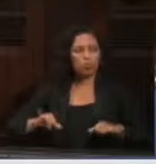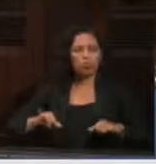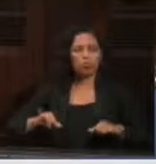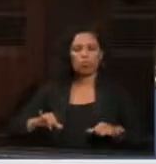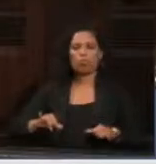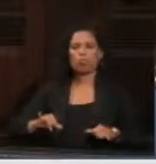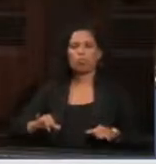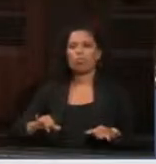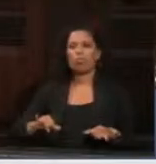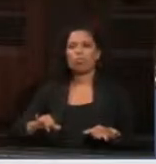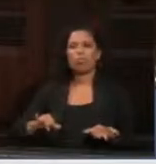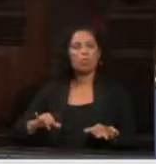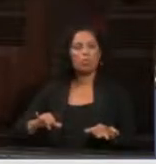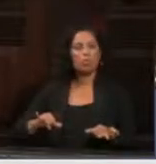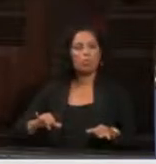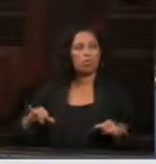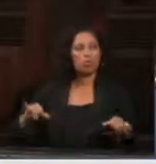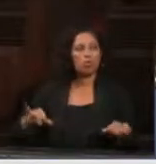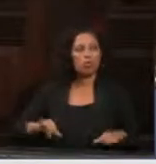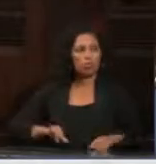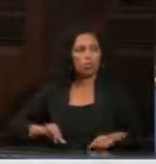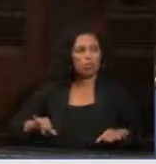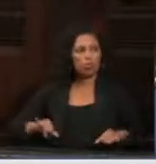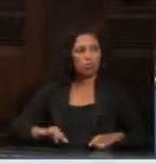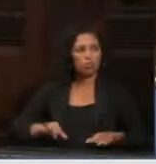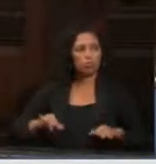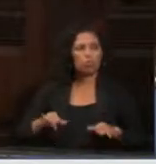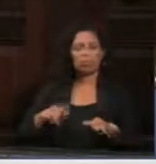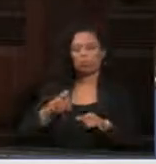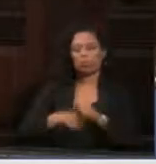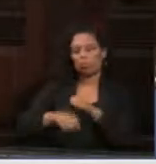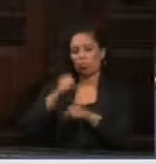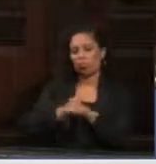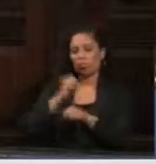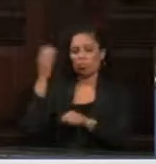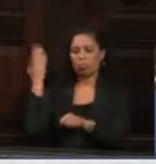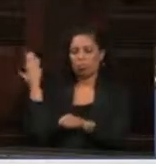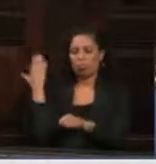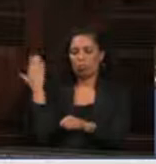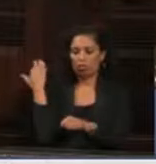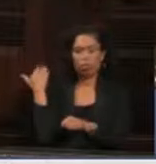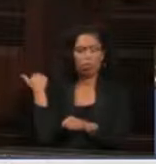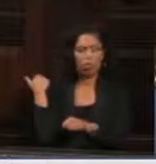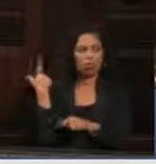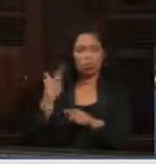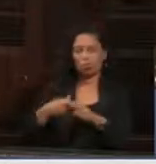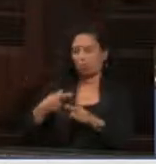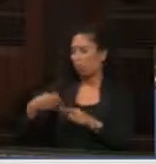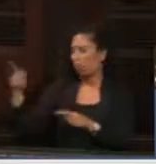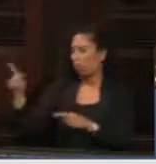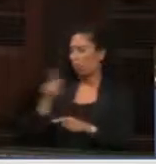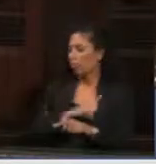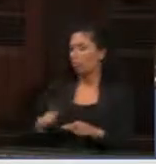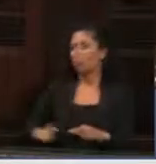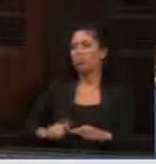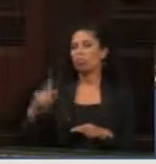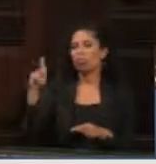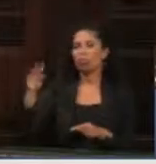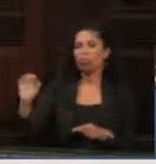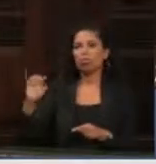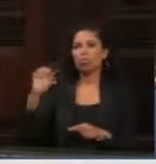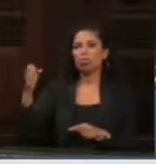esteve sob violenta ofensiva no quadriênio passado é cujo desgoverno pezão é